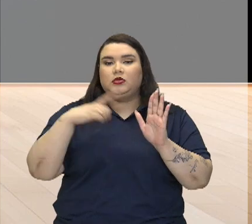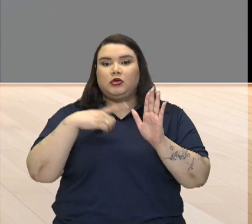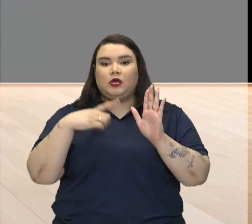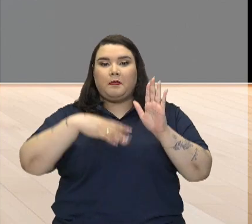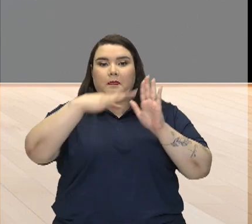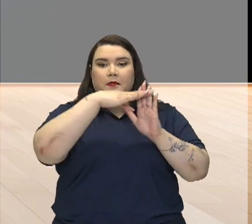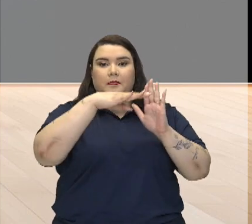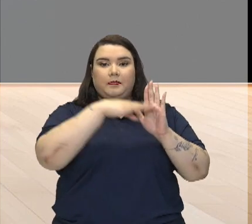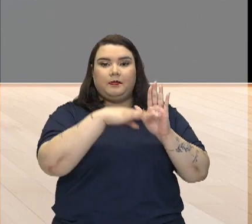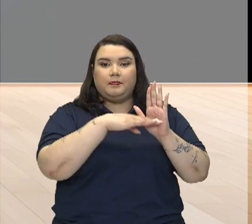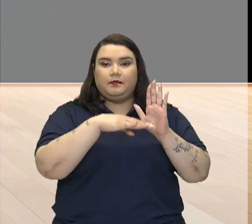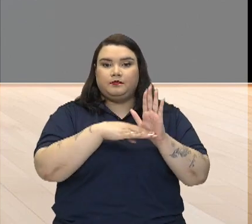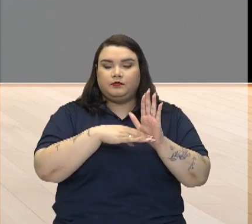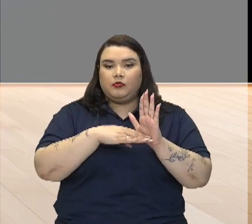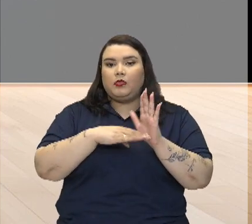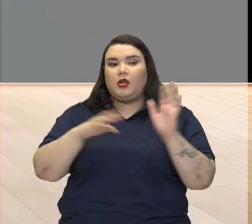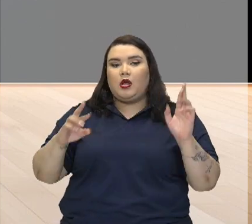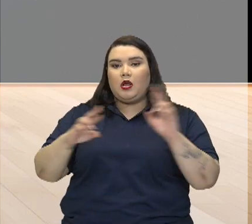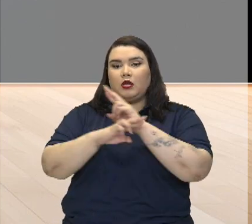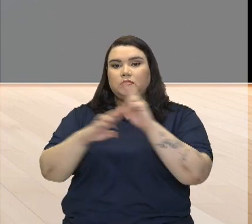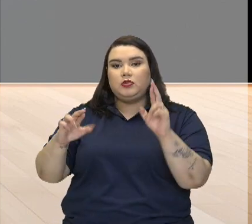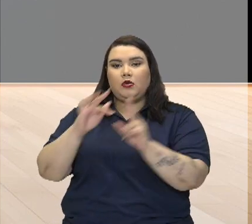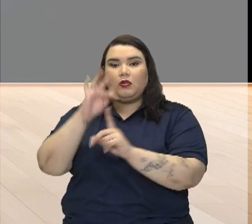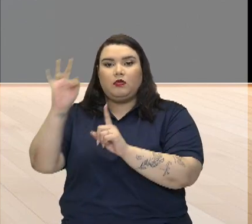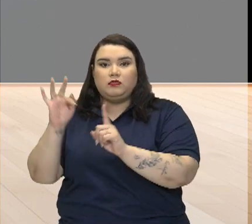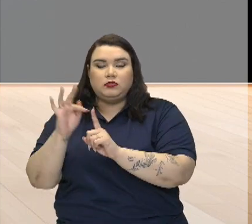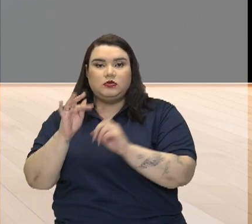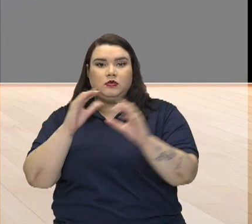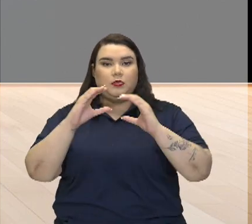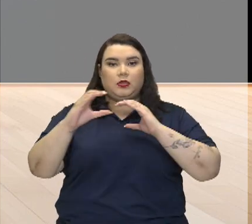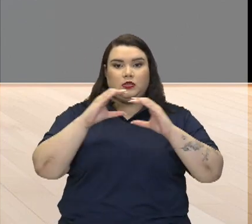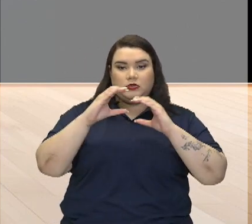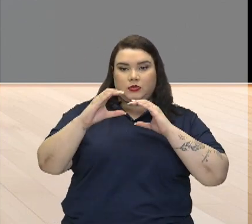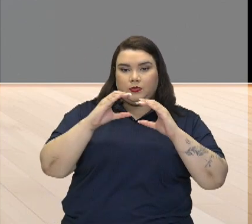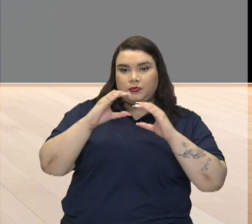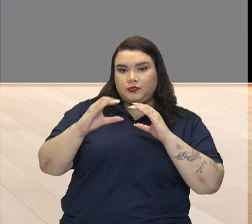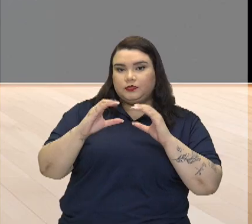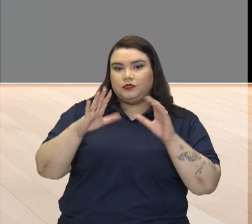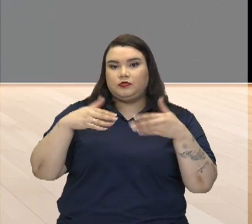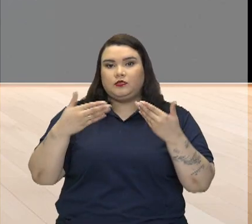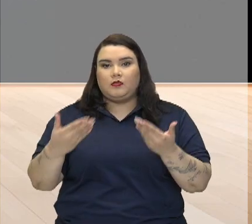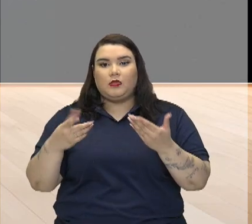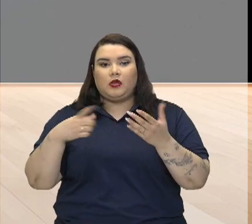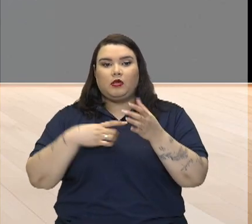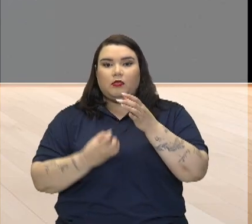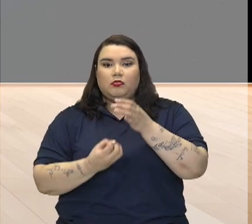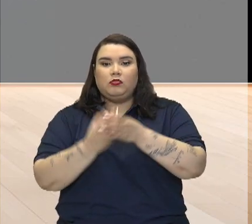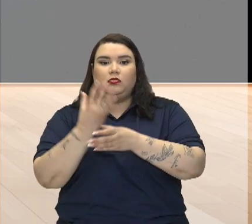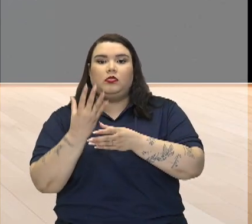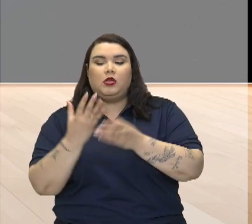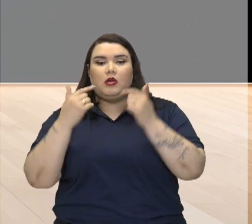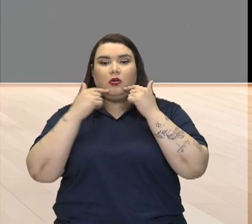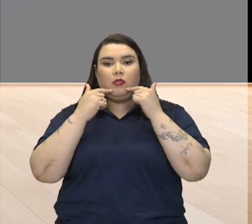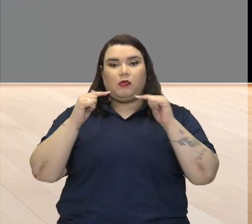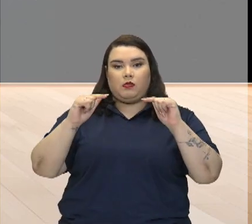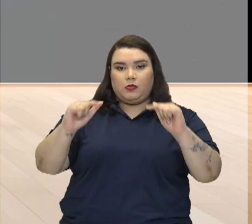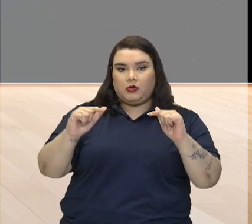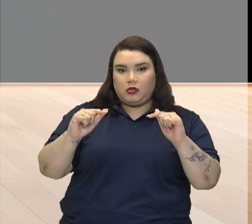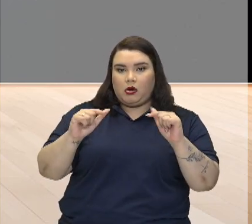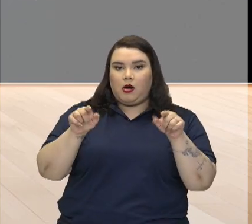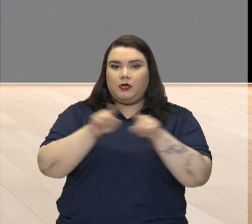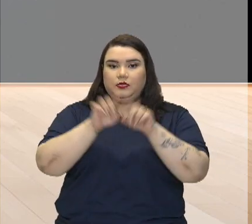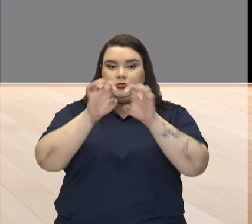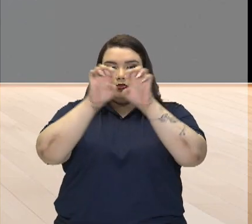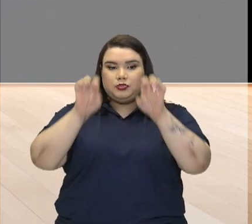classificados conforme a função comunicativa. Eles são produzidos com linguagem e